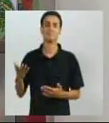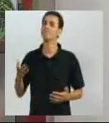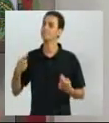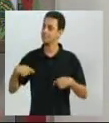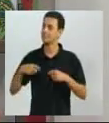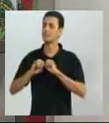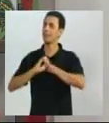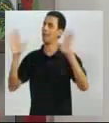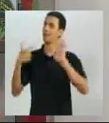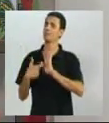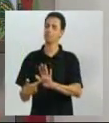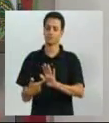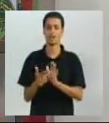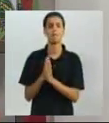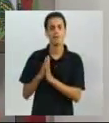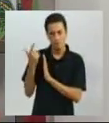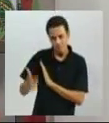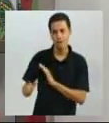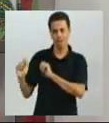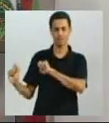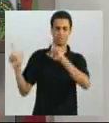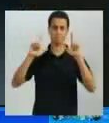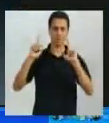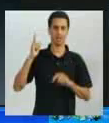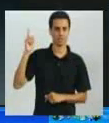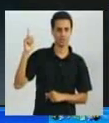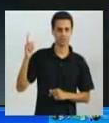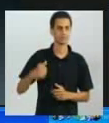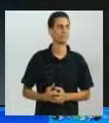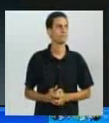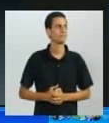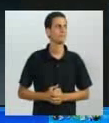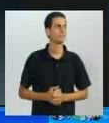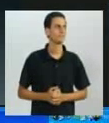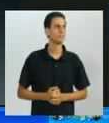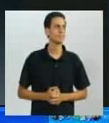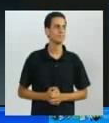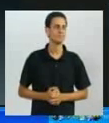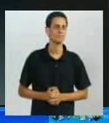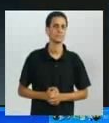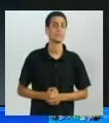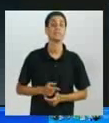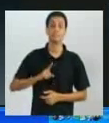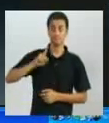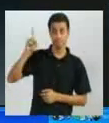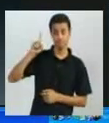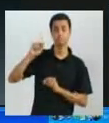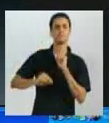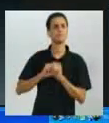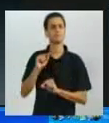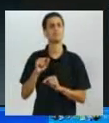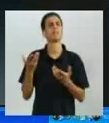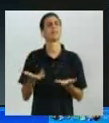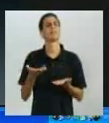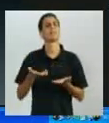esclarecer. Pode colocar a outra tela, Ari. E aqui, senhores, o nosso